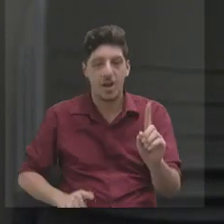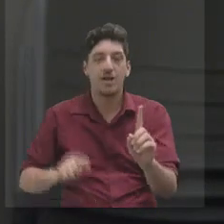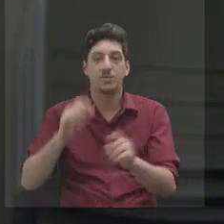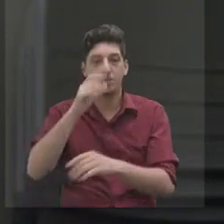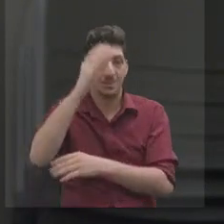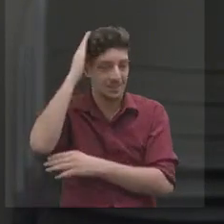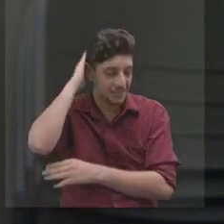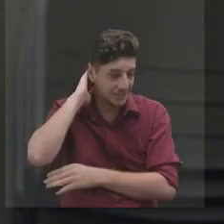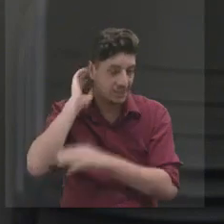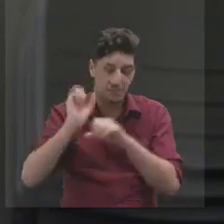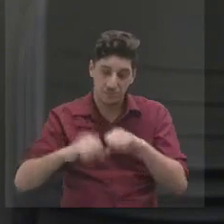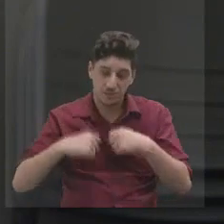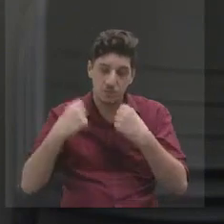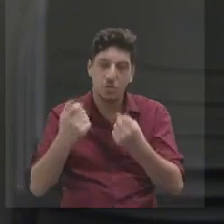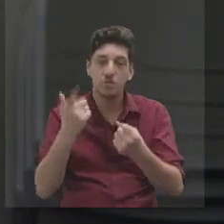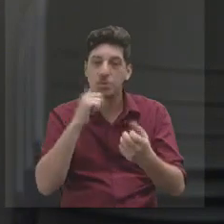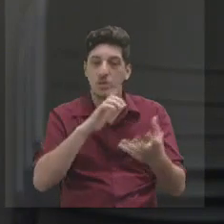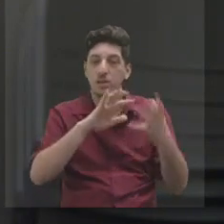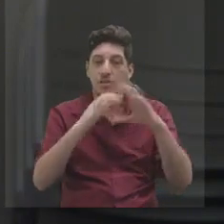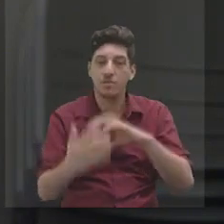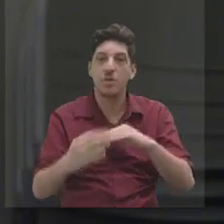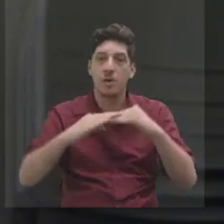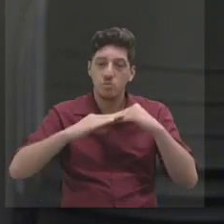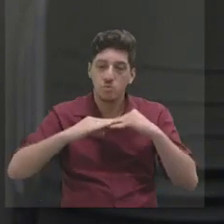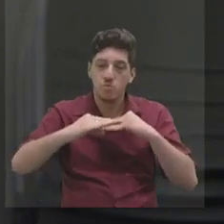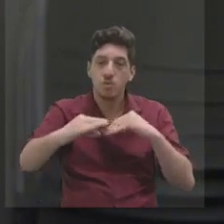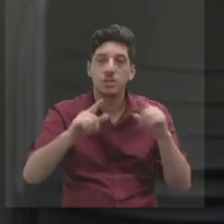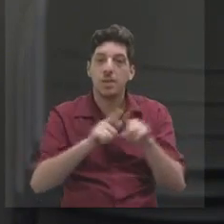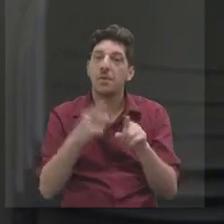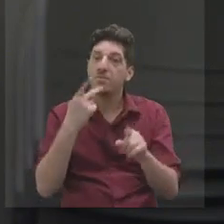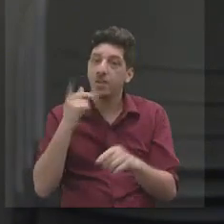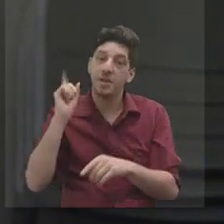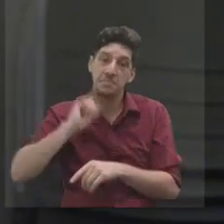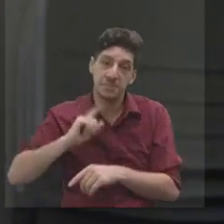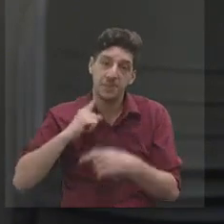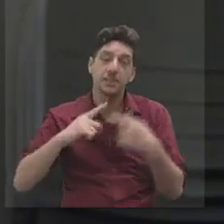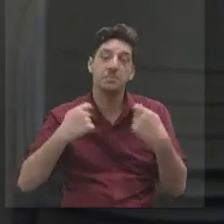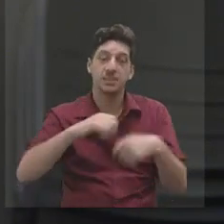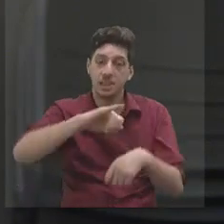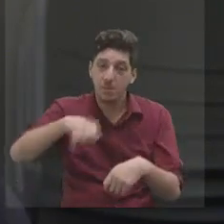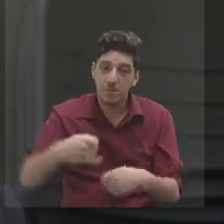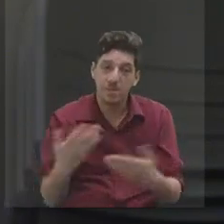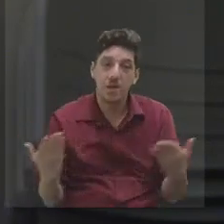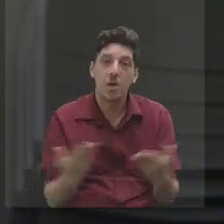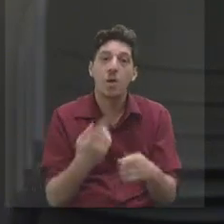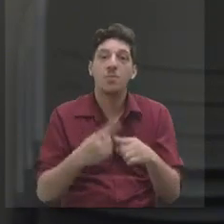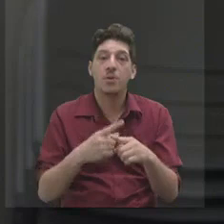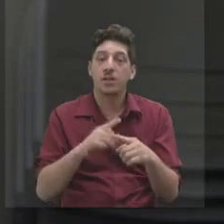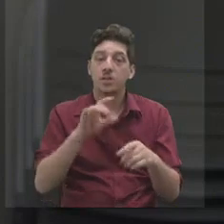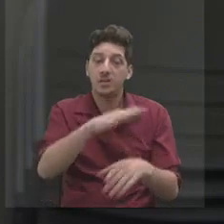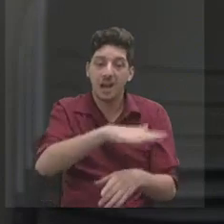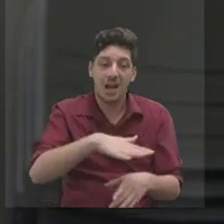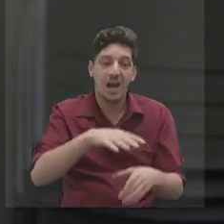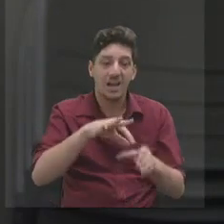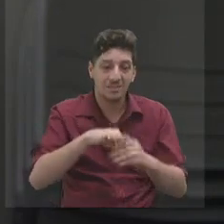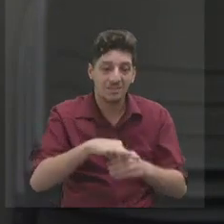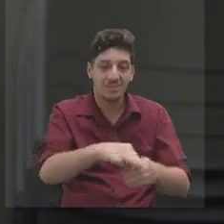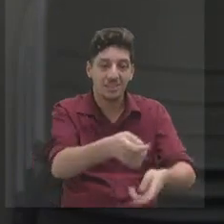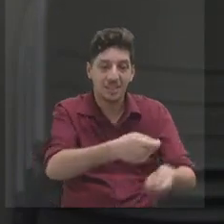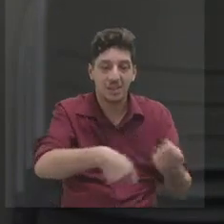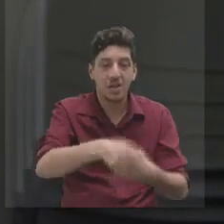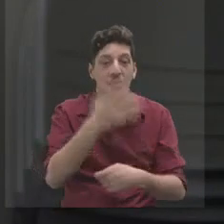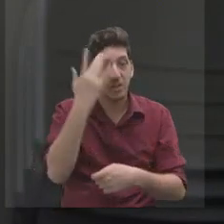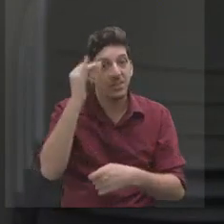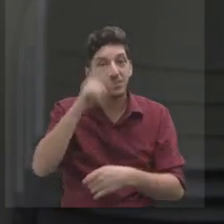recuperação dessa malha dizer o quanto Minas tem que aproveitar esse momento já que só no agrone eu não sei senhor sabem